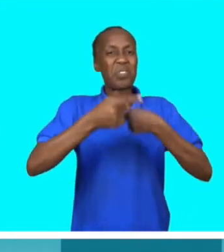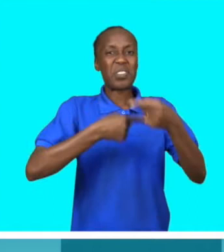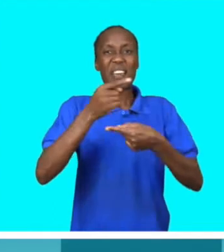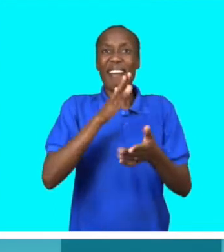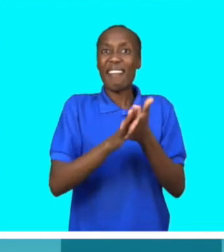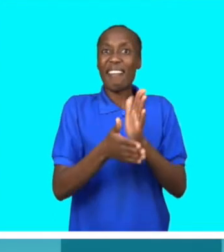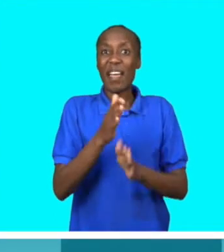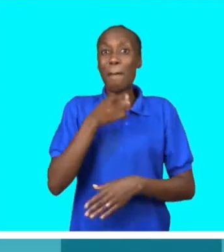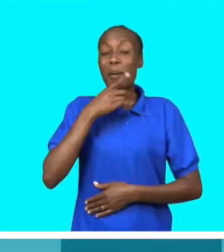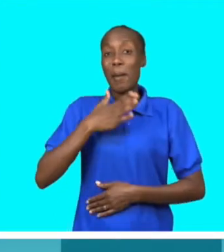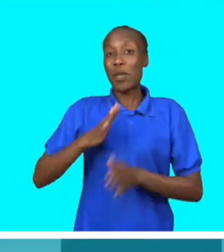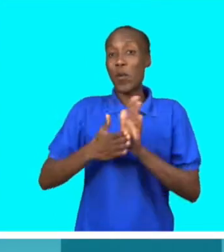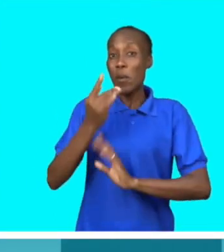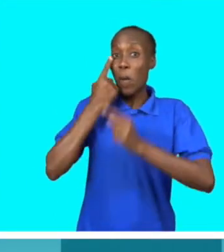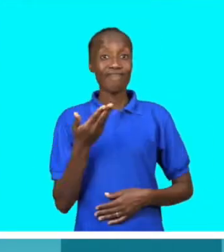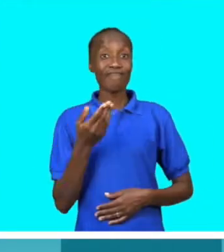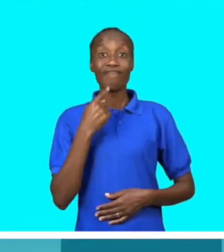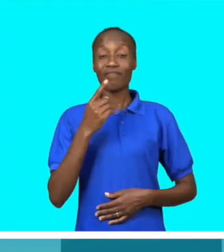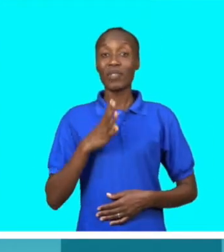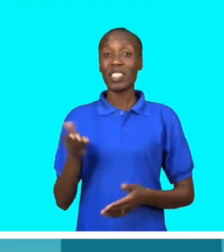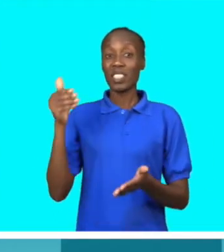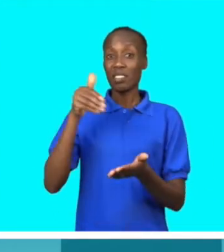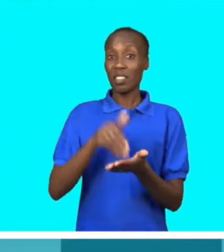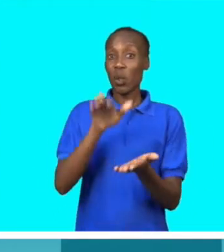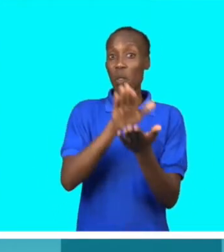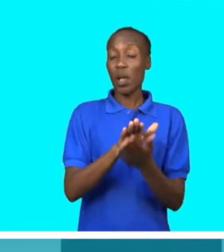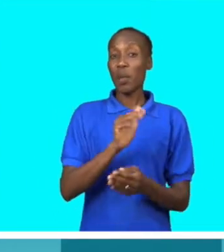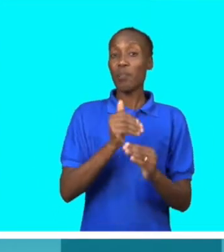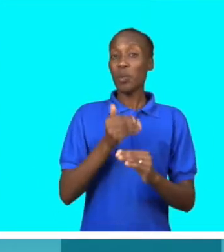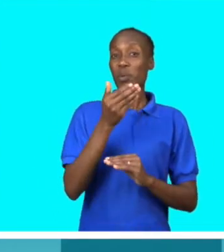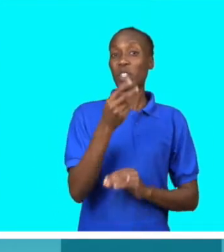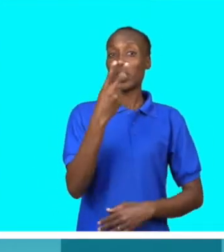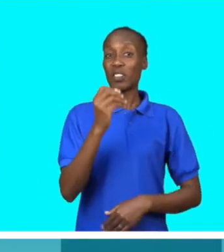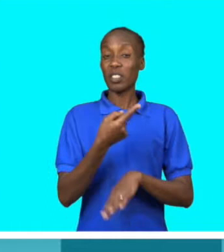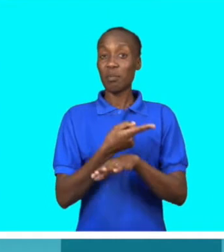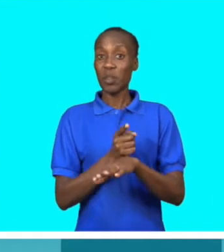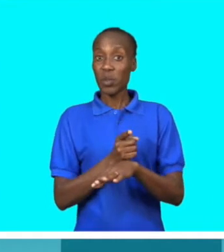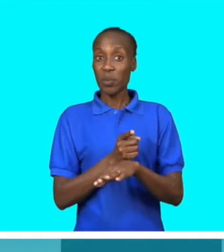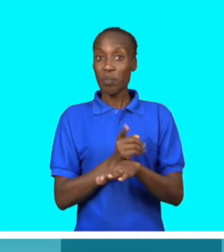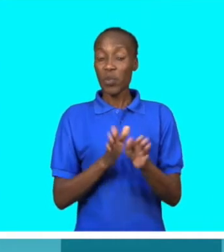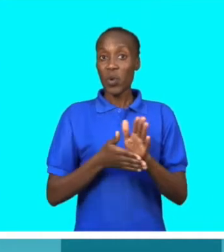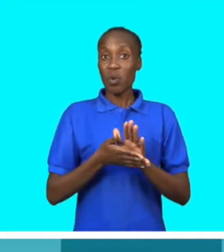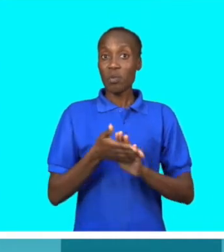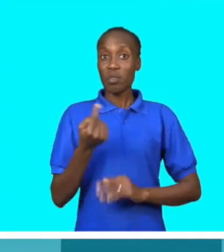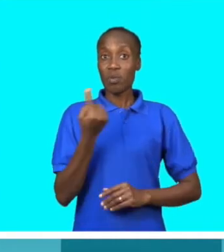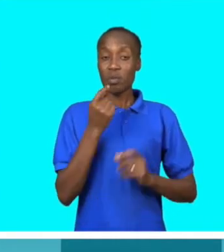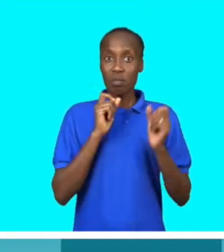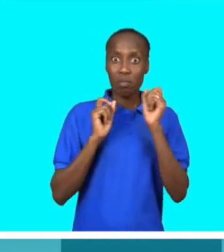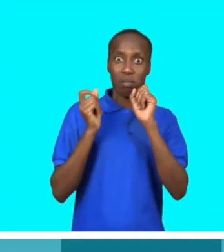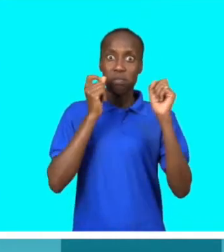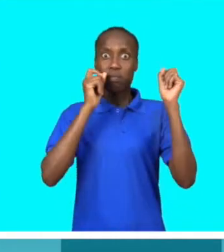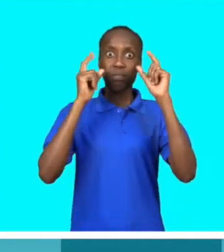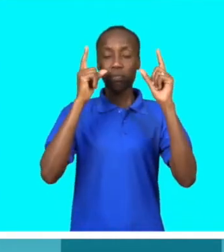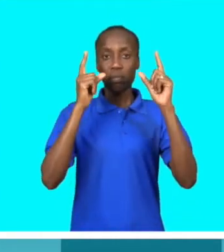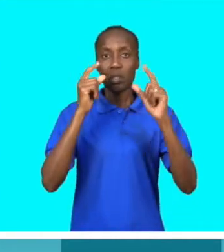completo e ele começou a chorar. E quando, assim, por um milagre qualquer do nada, uns 20 minutos depois,